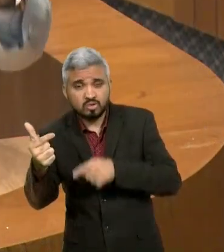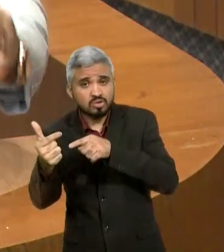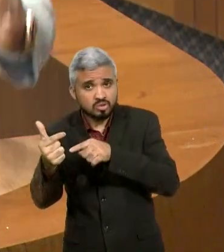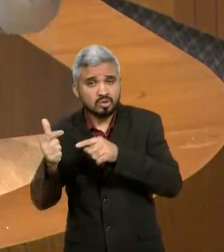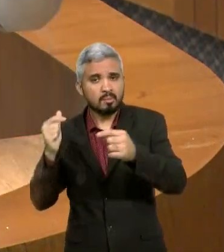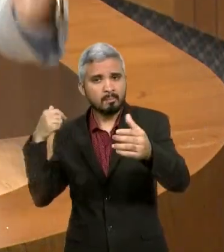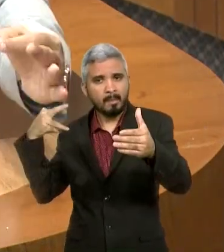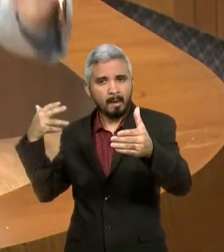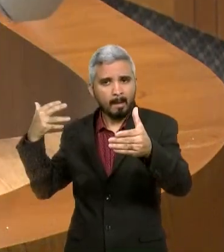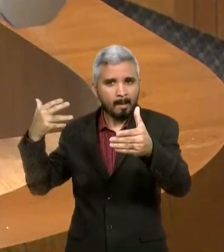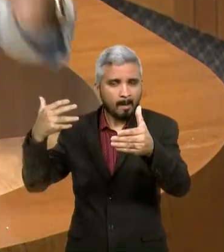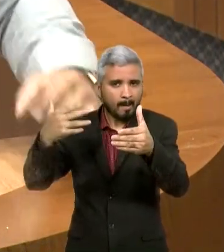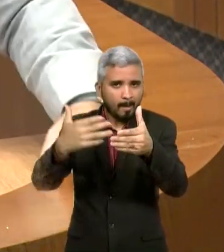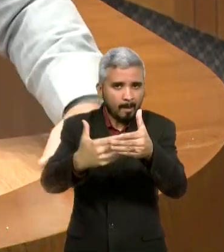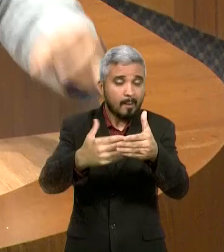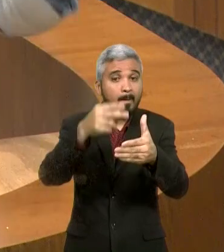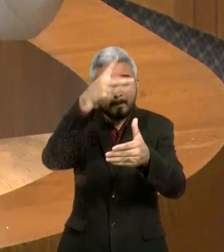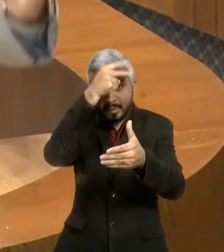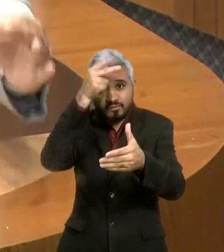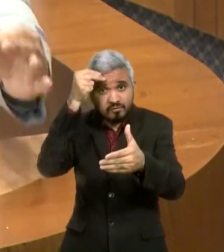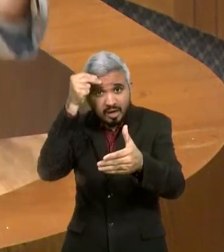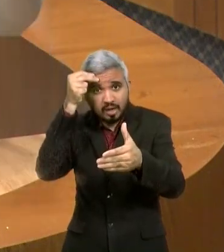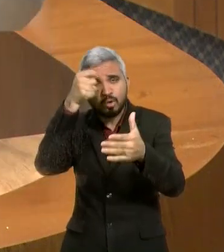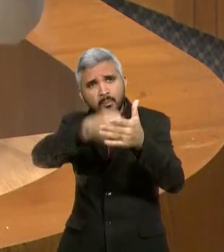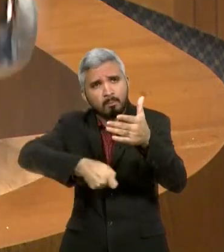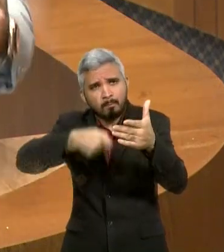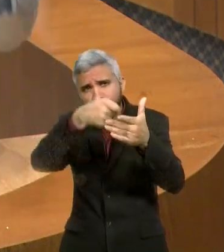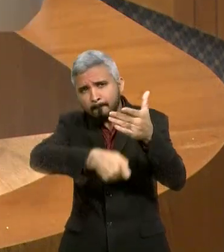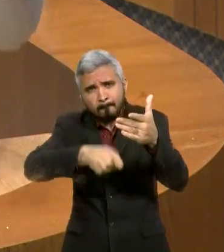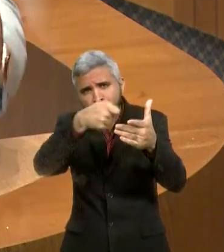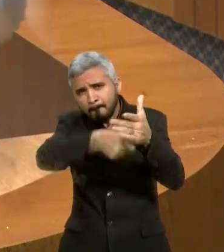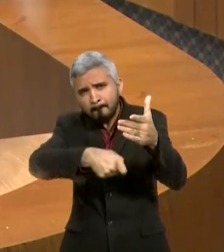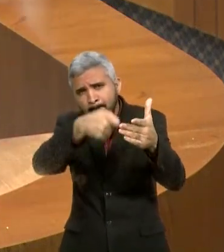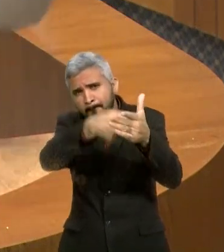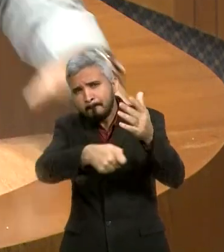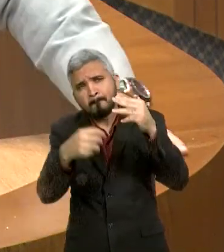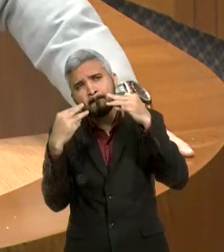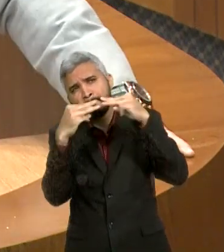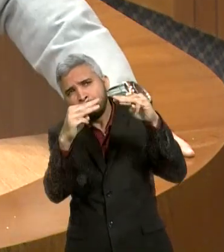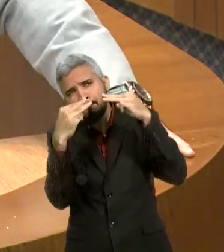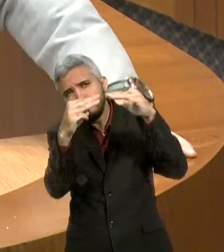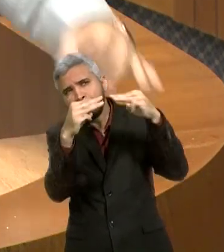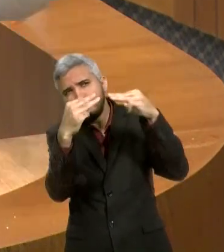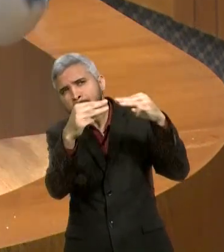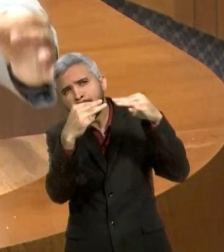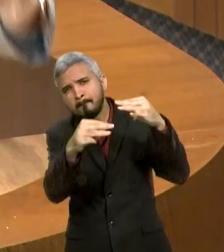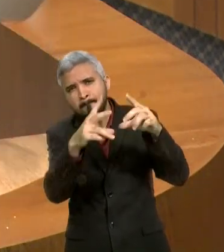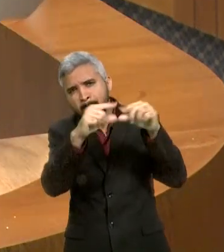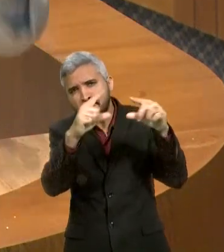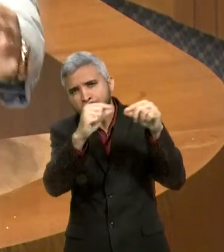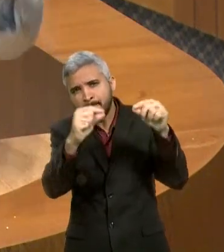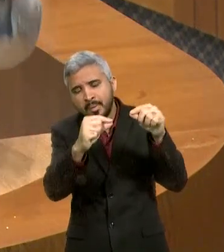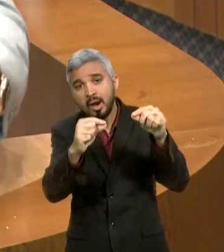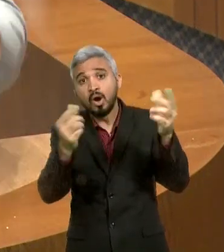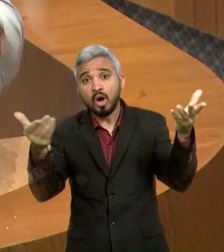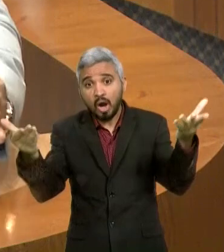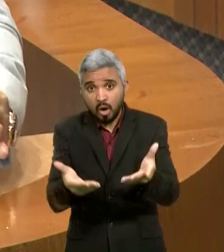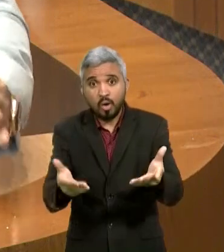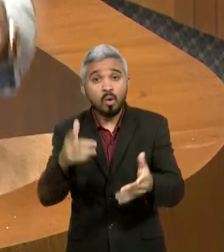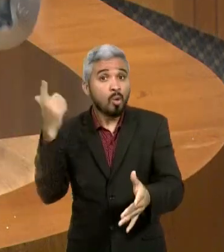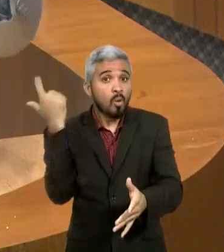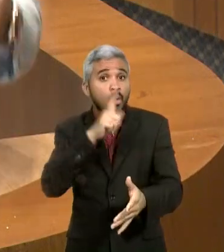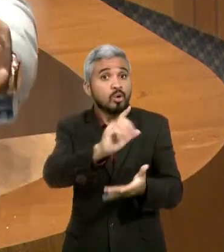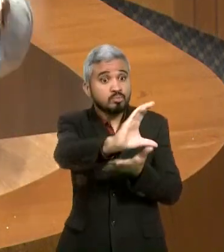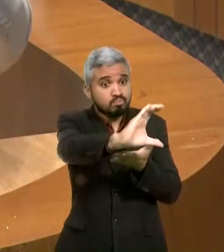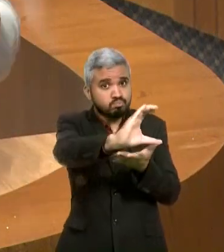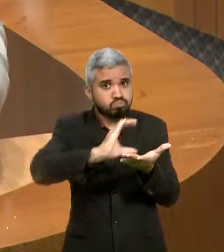município de Barra do Corda recebesse, Júlio, uma precatória de 92 milhões de reais. 92 milhões de reais, que